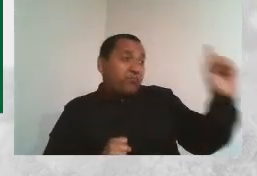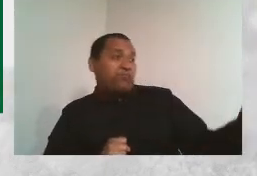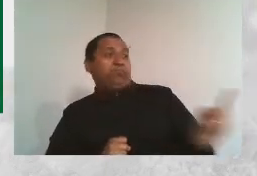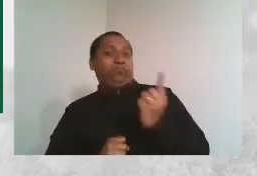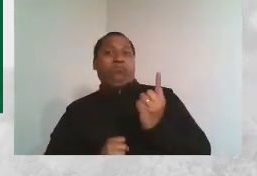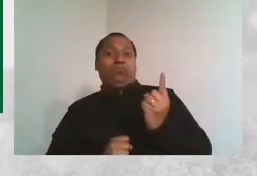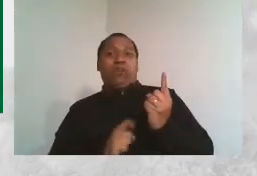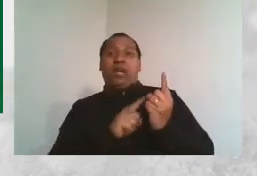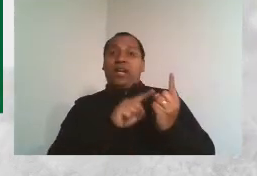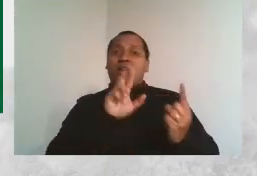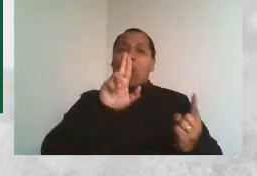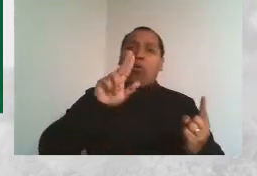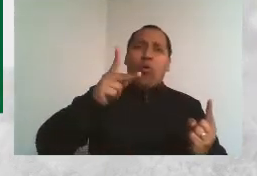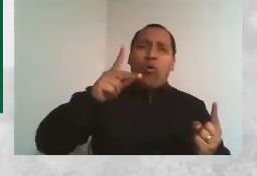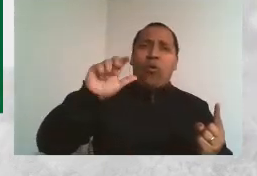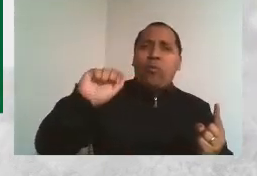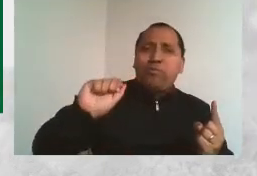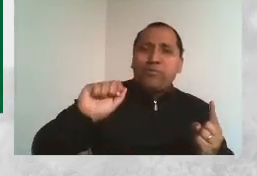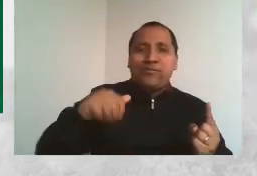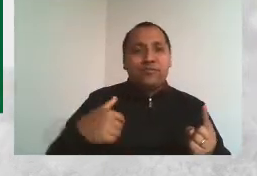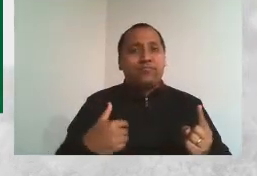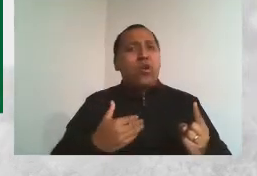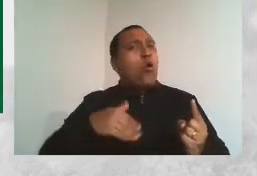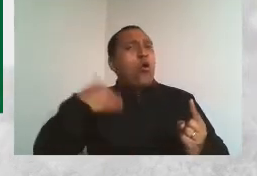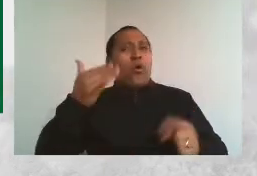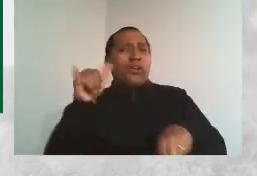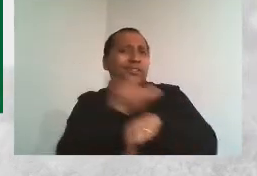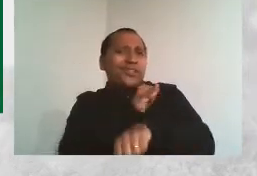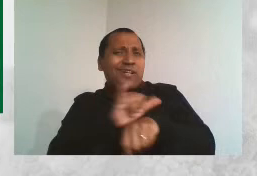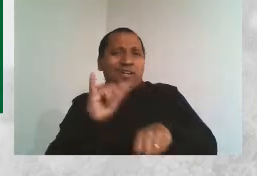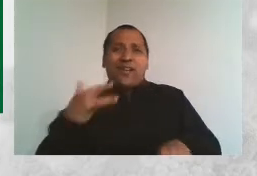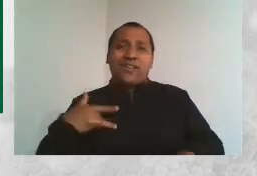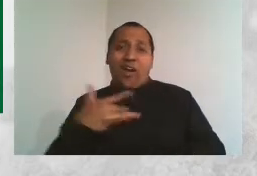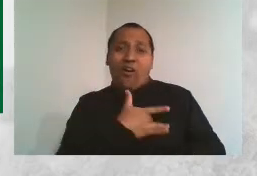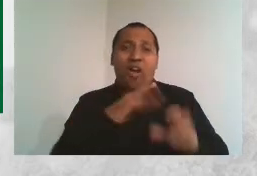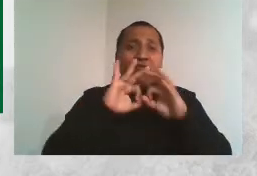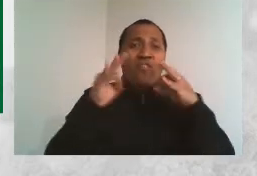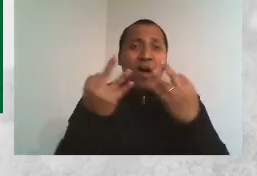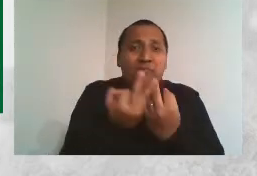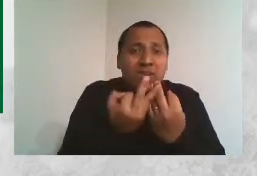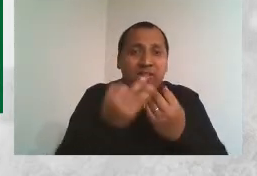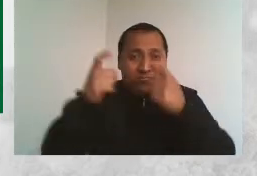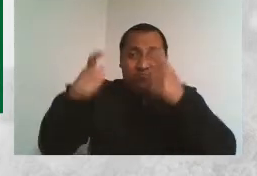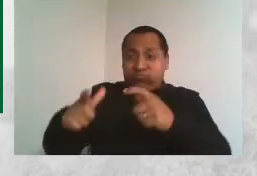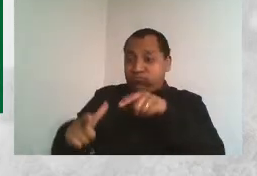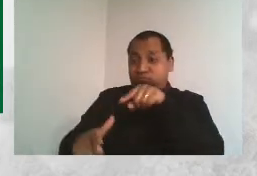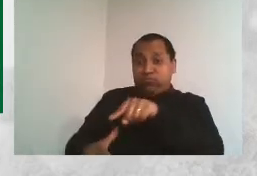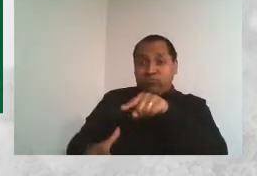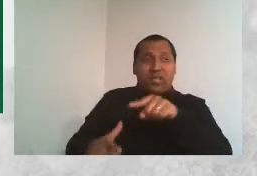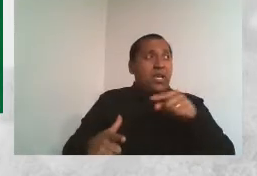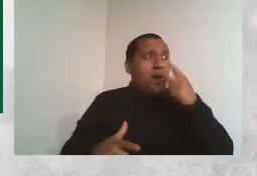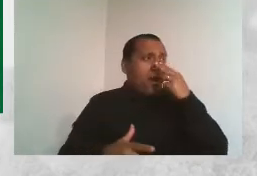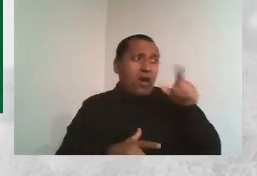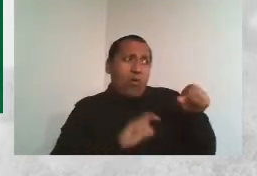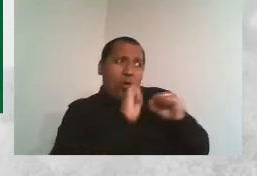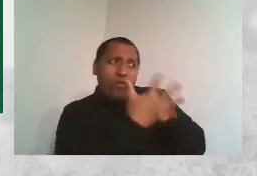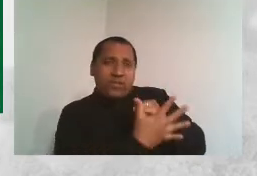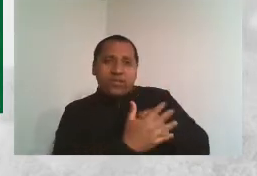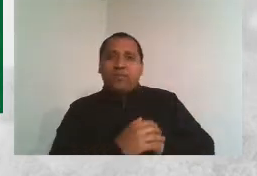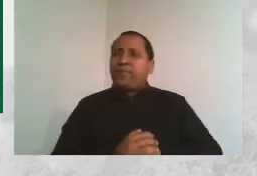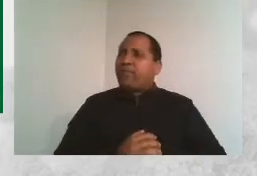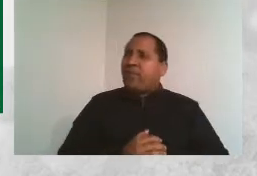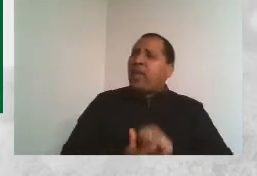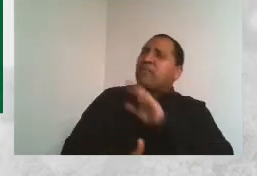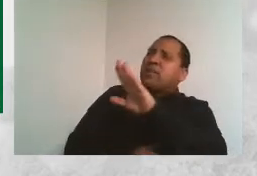numa UPA ou numa estratégia de saúde da família com sintomas suspeitos de Covid. Por que as